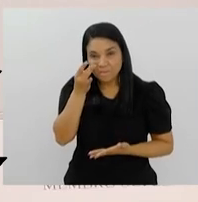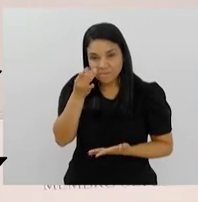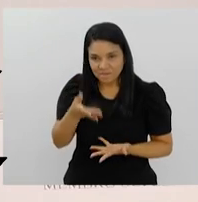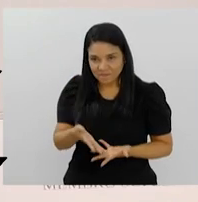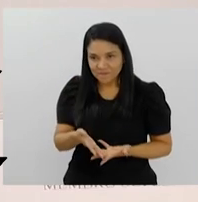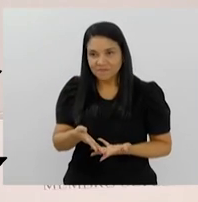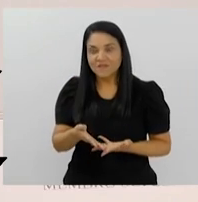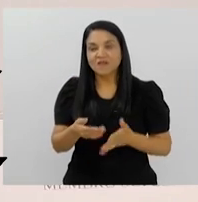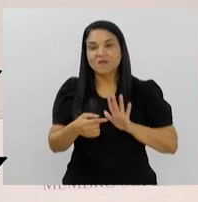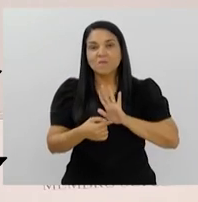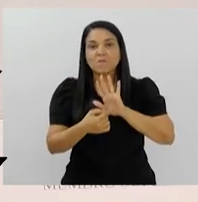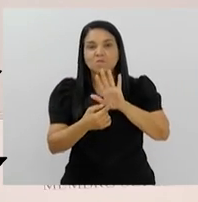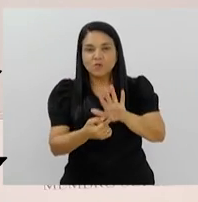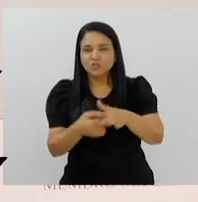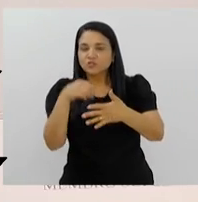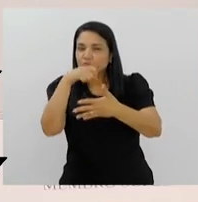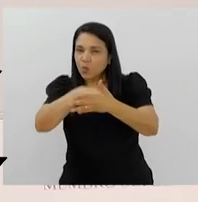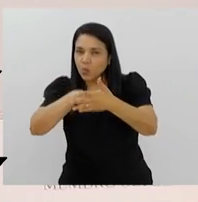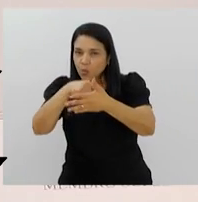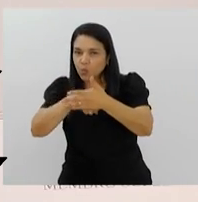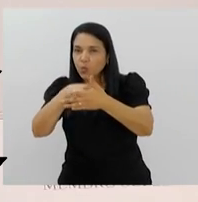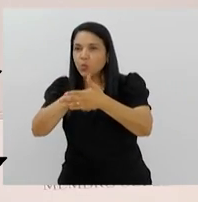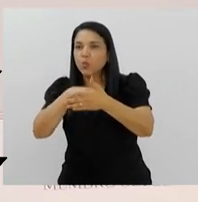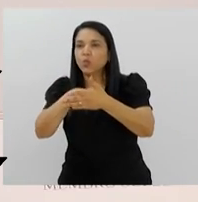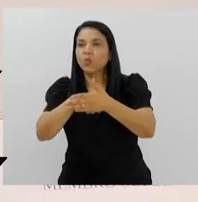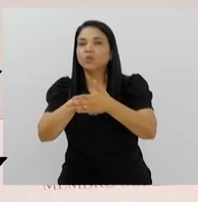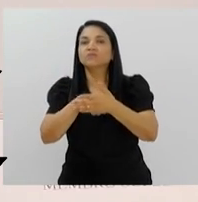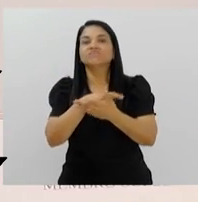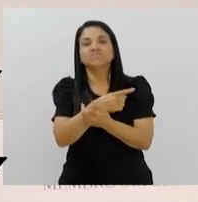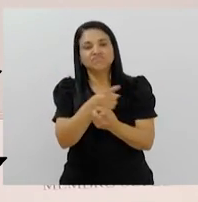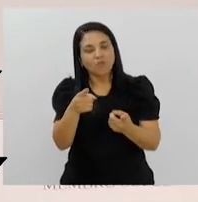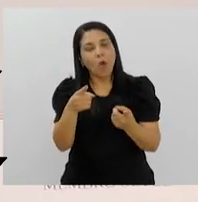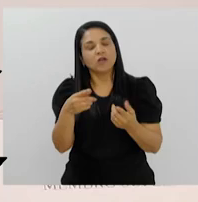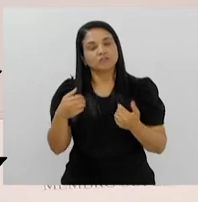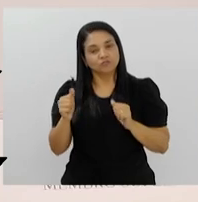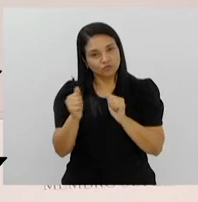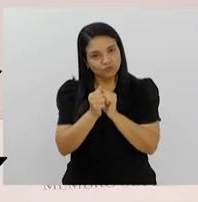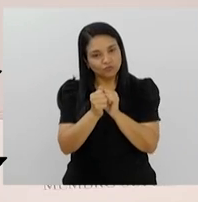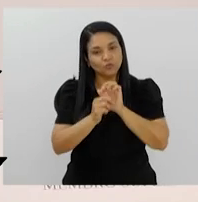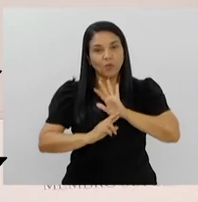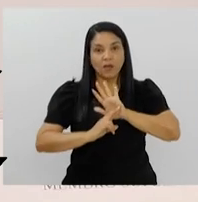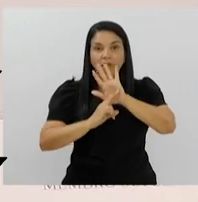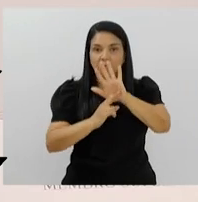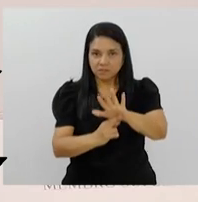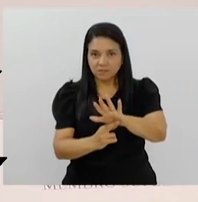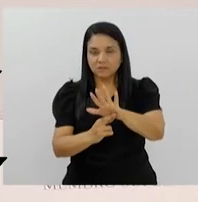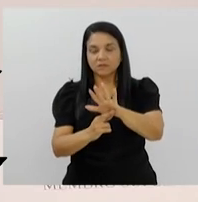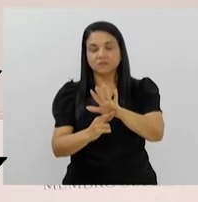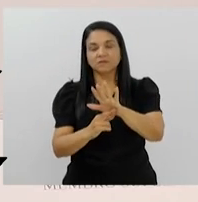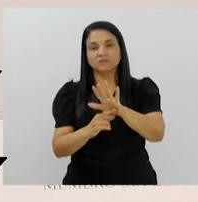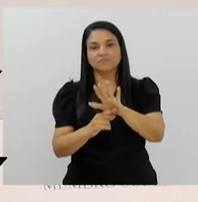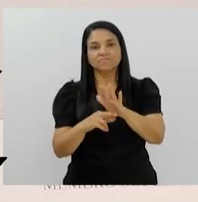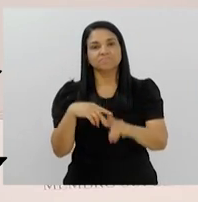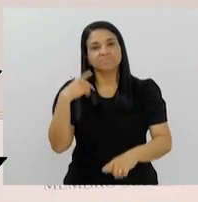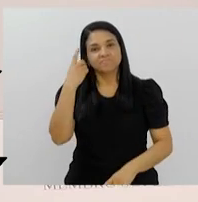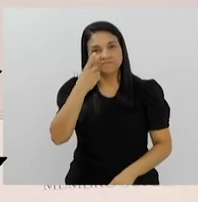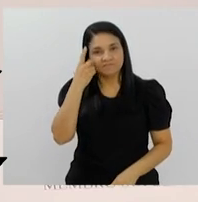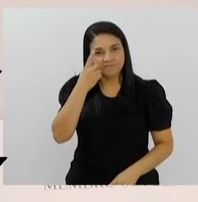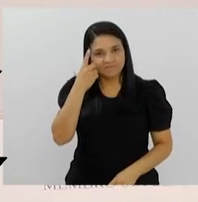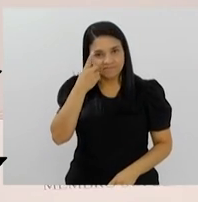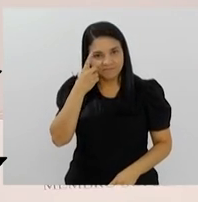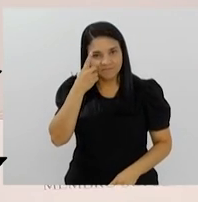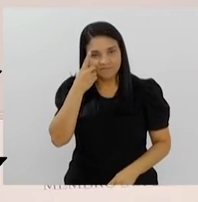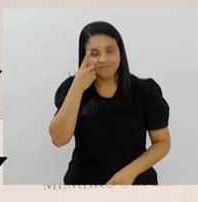mostrando a sua luta nós estamos aqui por vocês os representantes não é que também